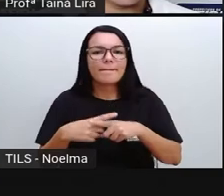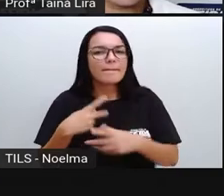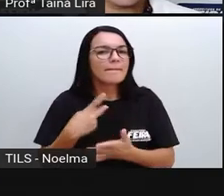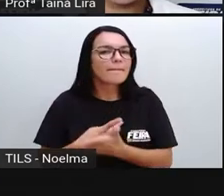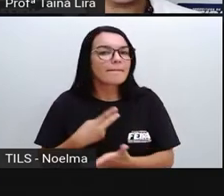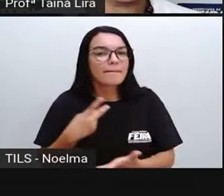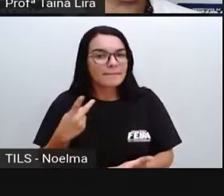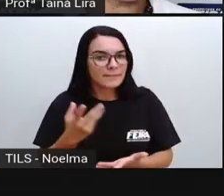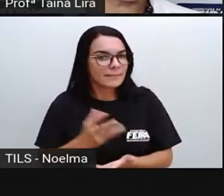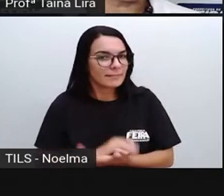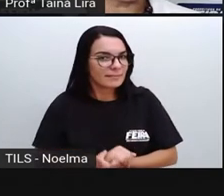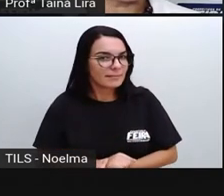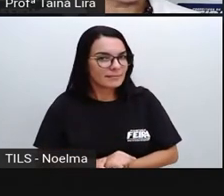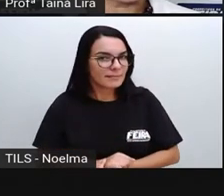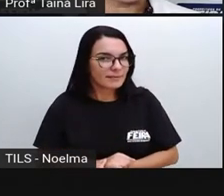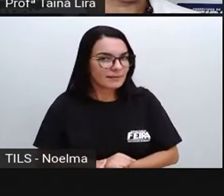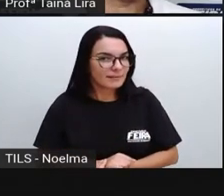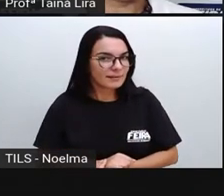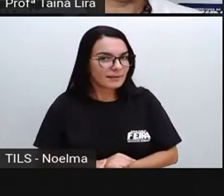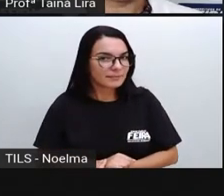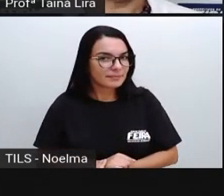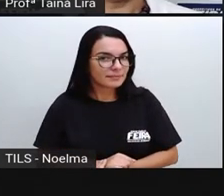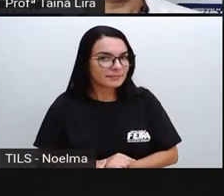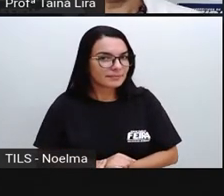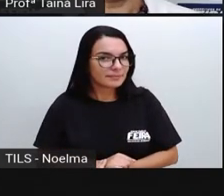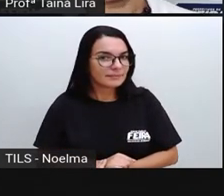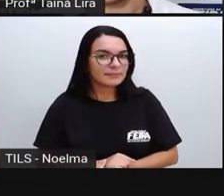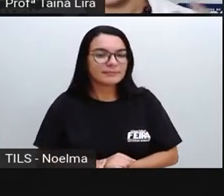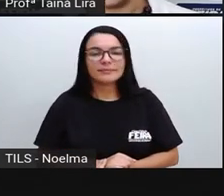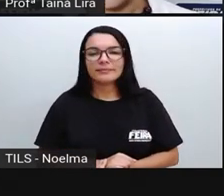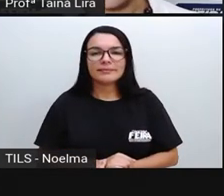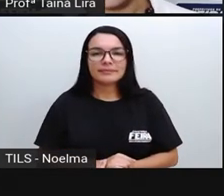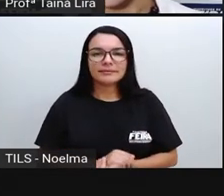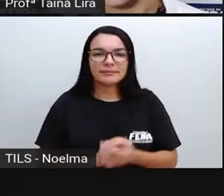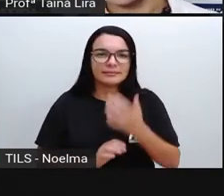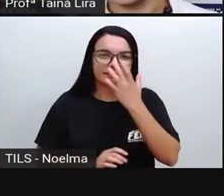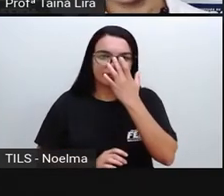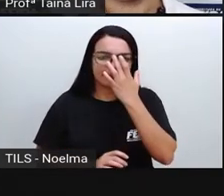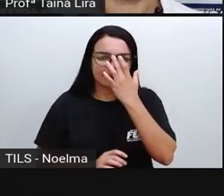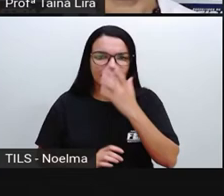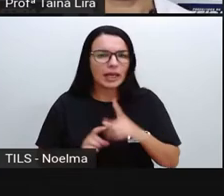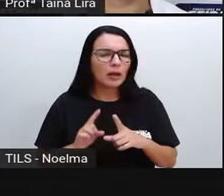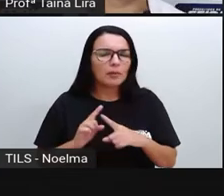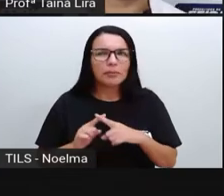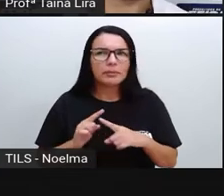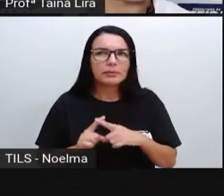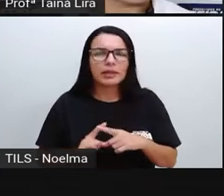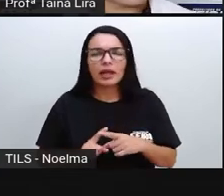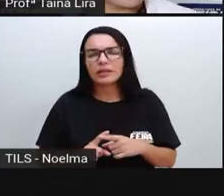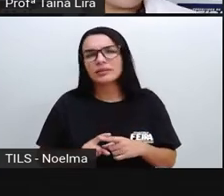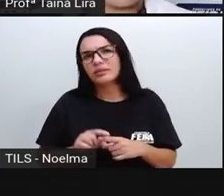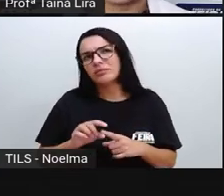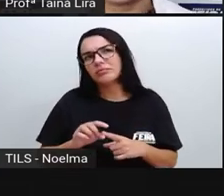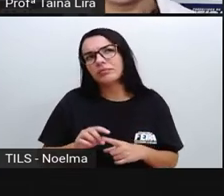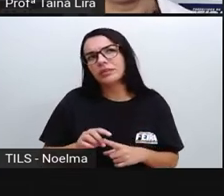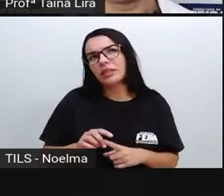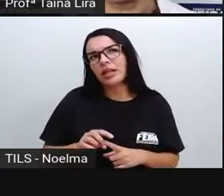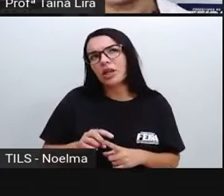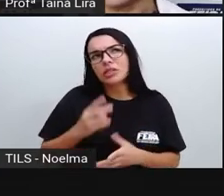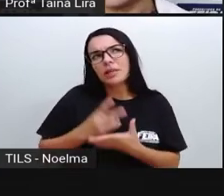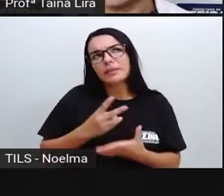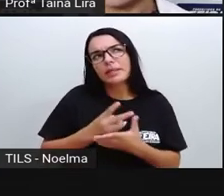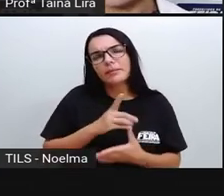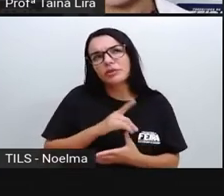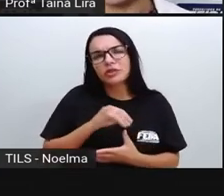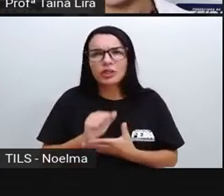aqui. Por que será que nós temos os dias e as noites? Por que não é sempre dia? Ou